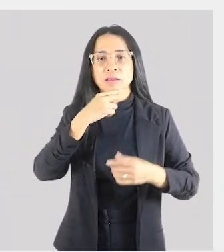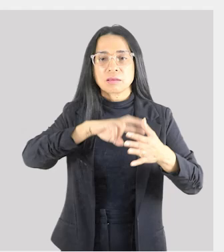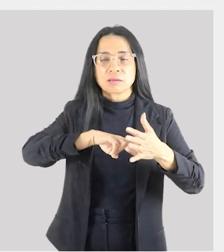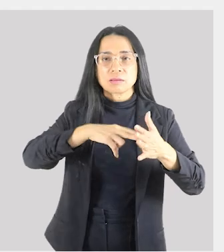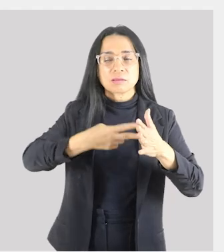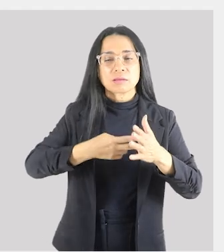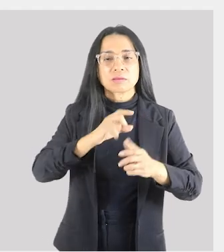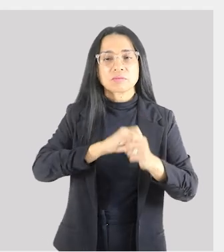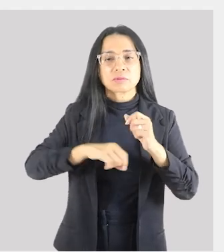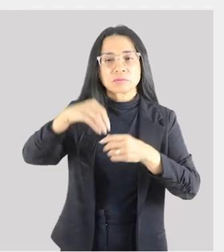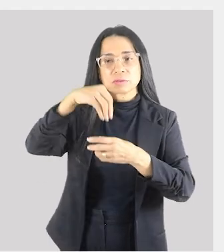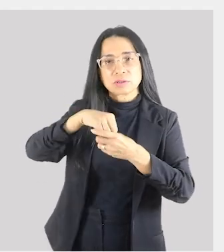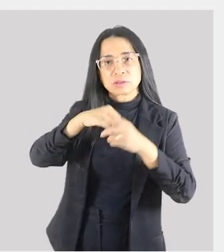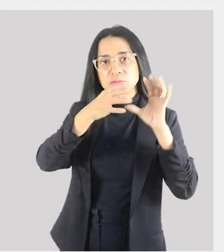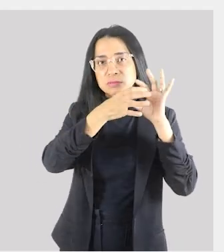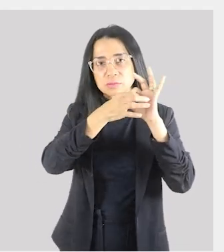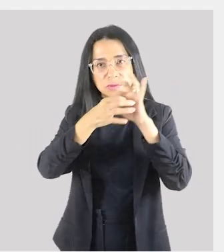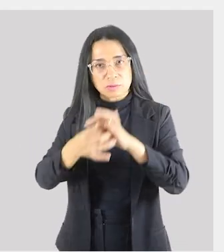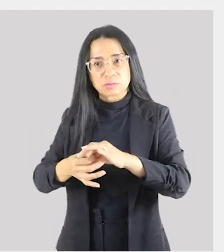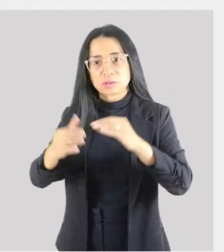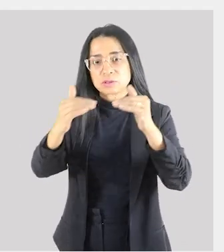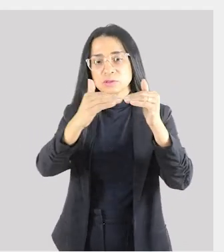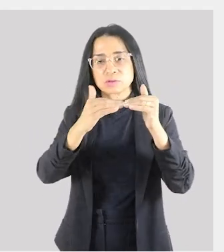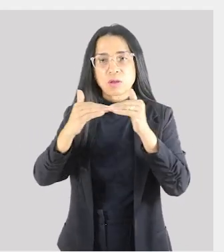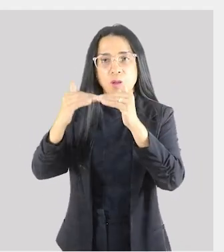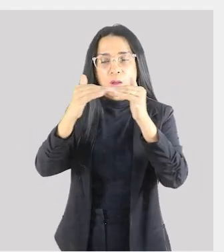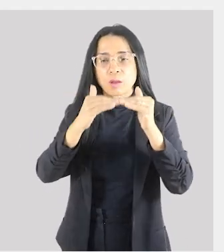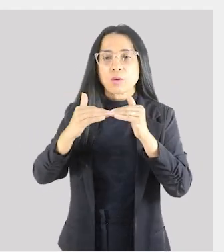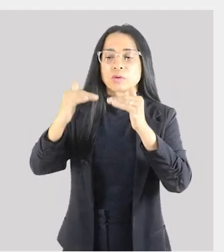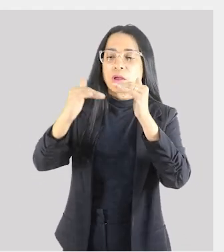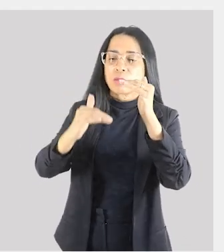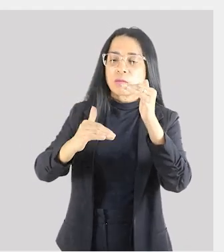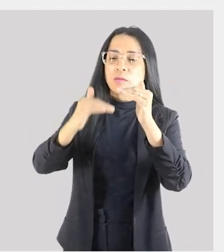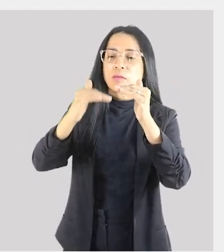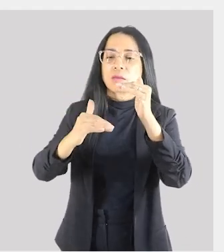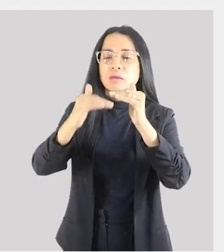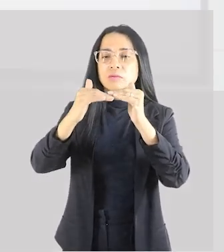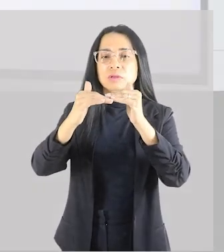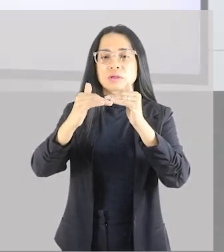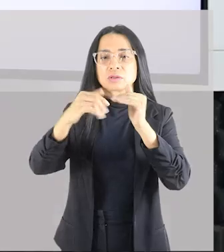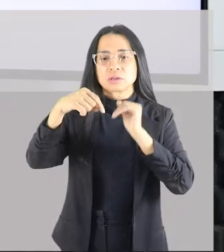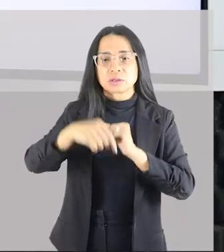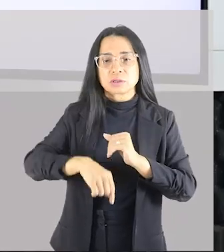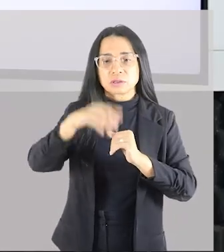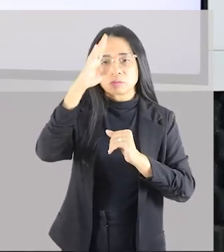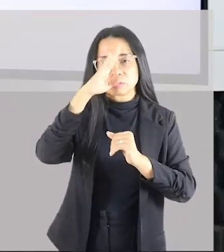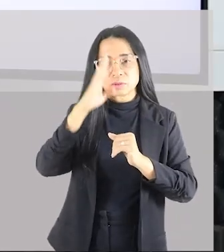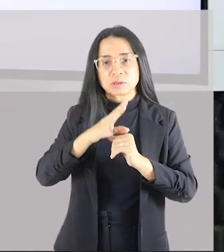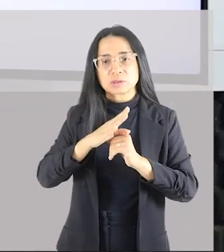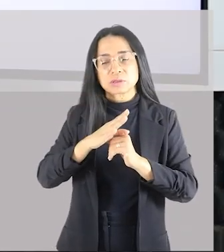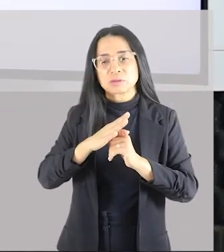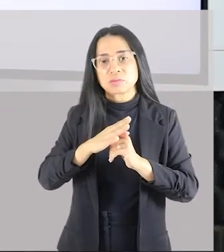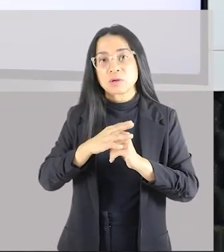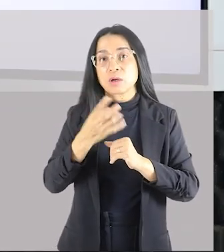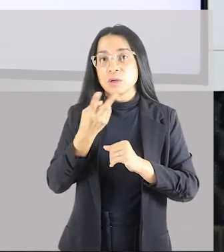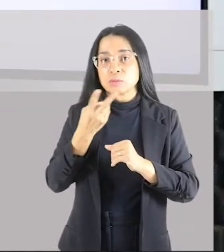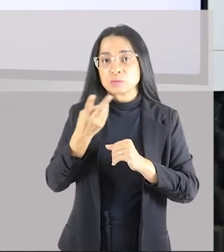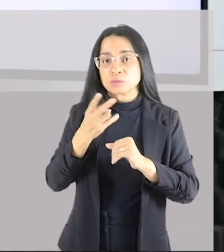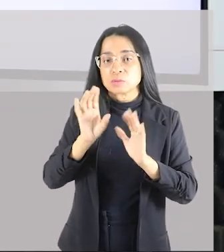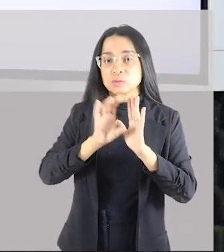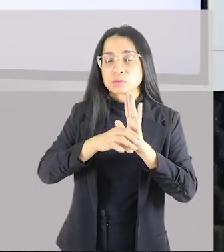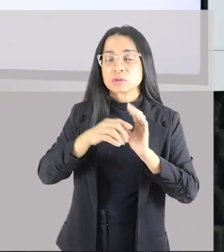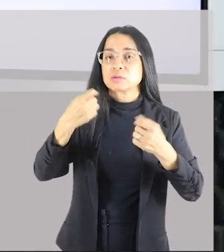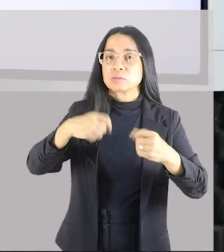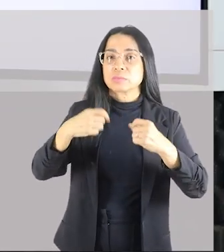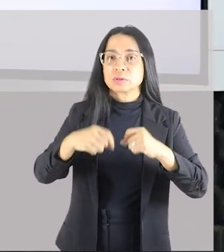significativas dentro desse contexto de igualdade e equidade. Nós temos aqui, ó, no Brasil, esses dois conceitos que precisam ser